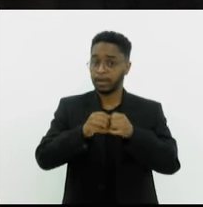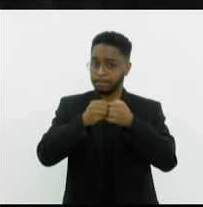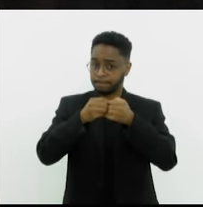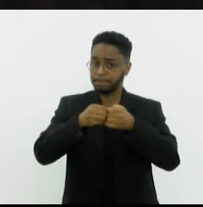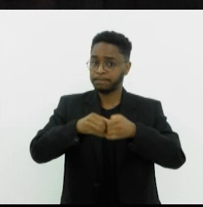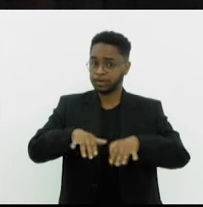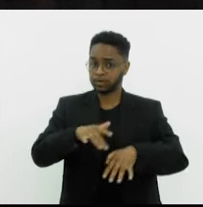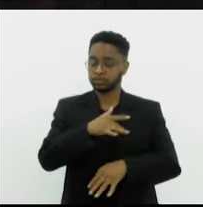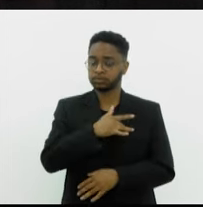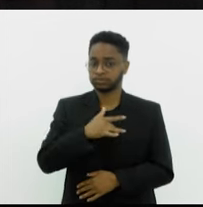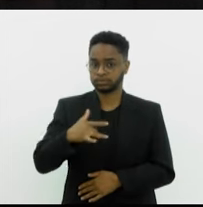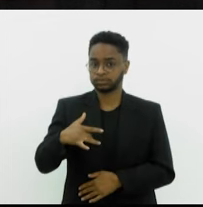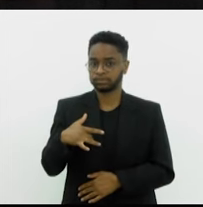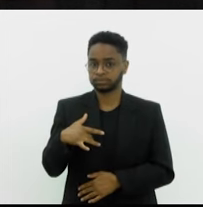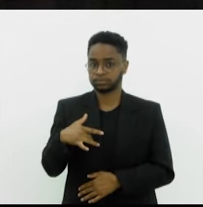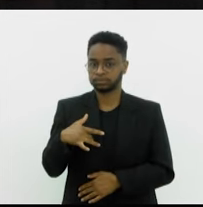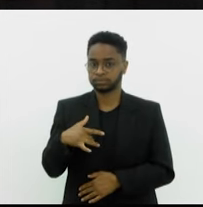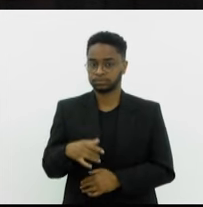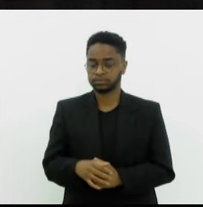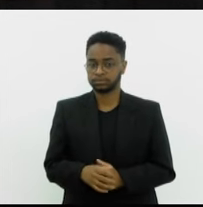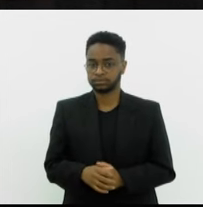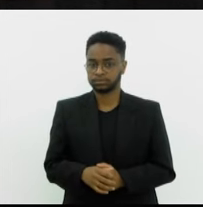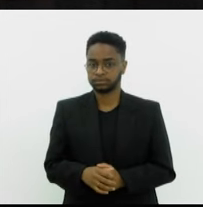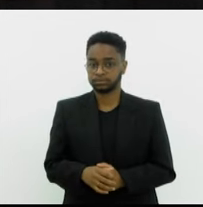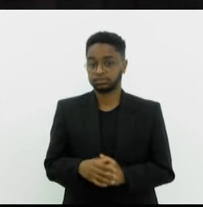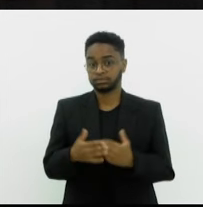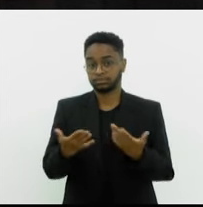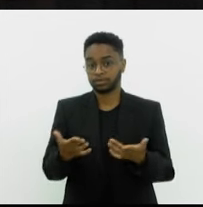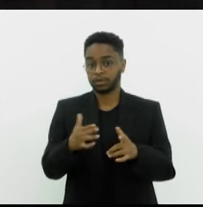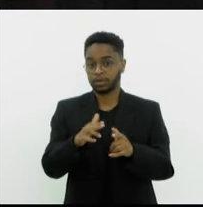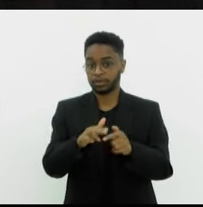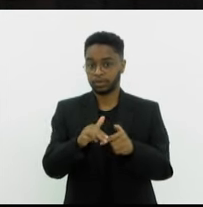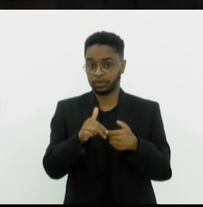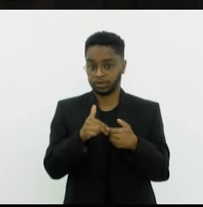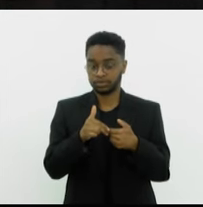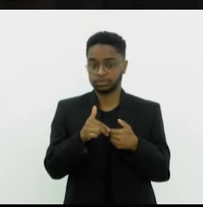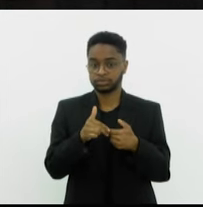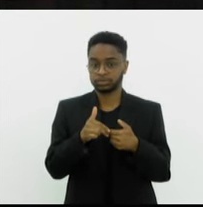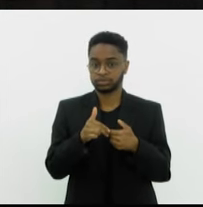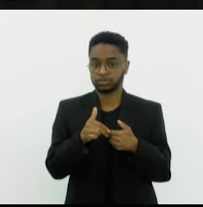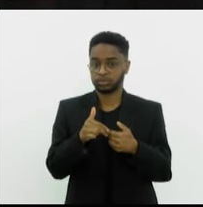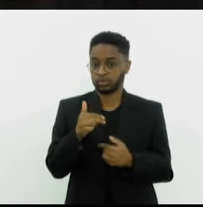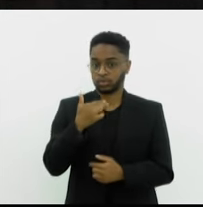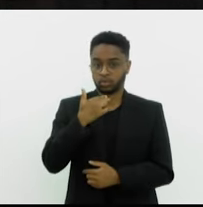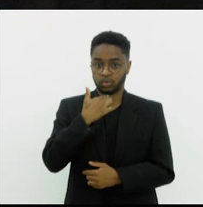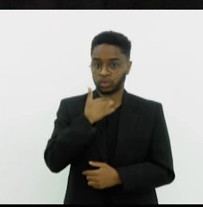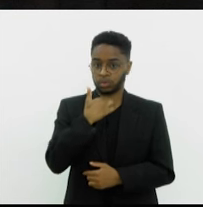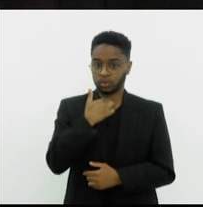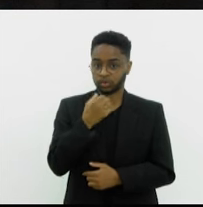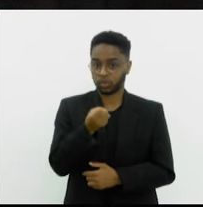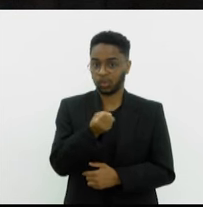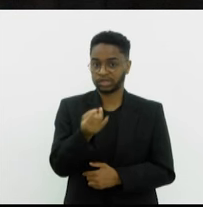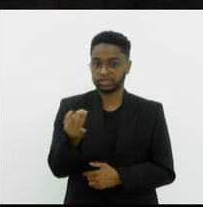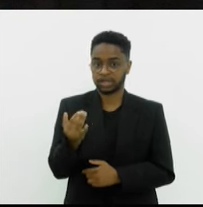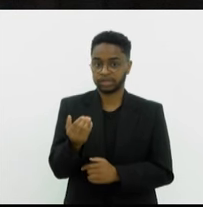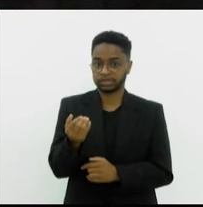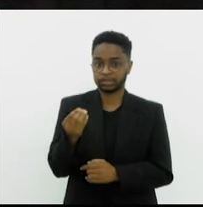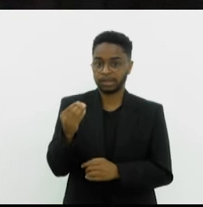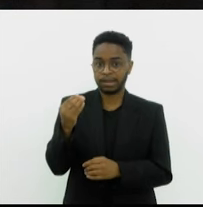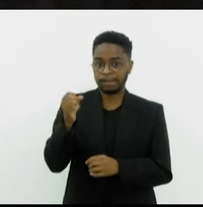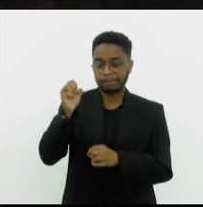nocivo à saúde. Por isso que não pode estar em grandes quantidades em